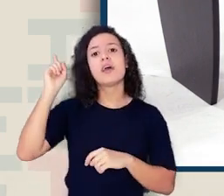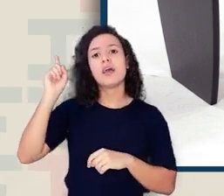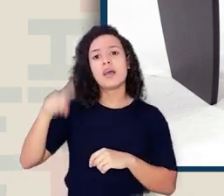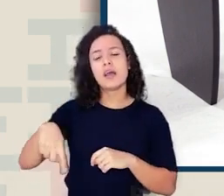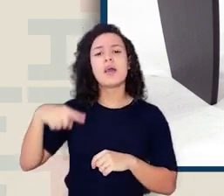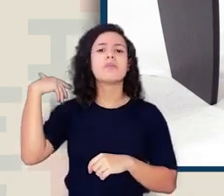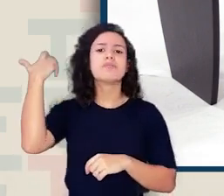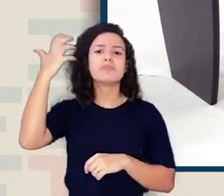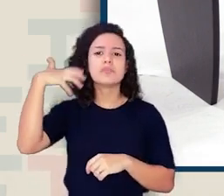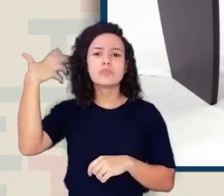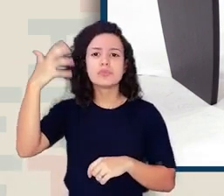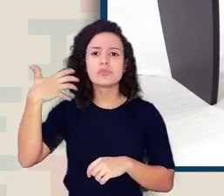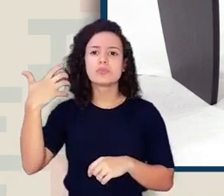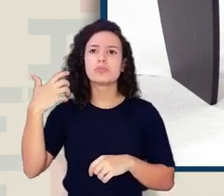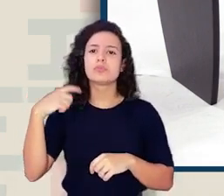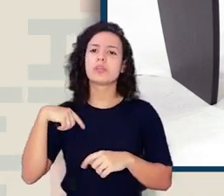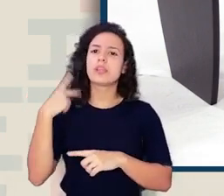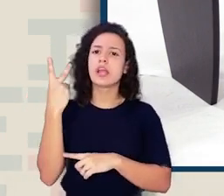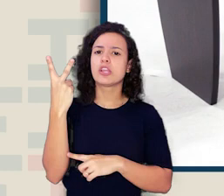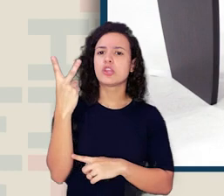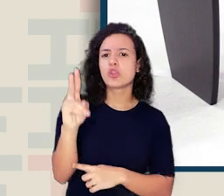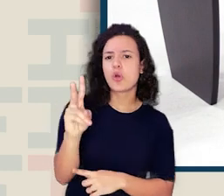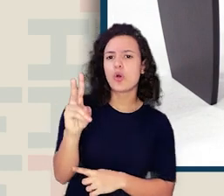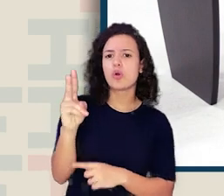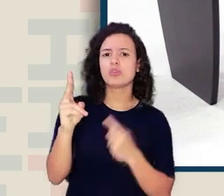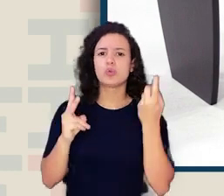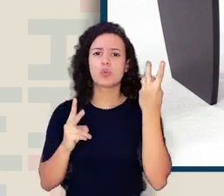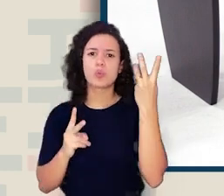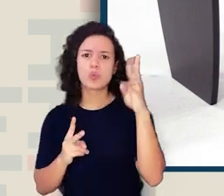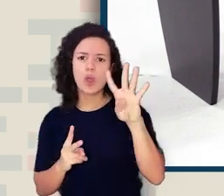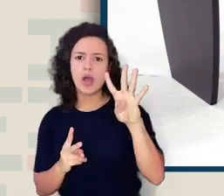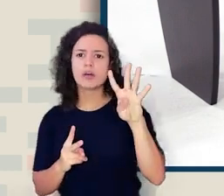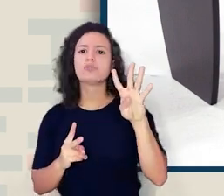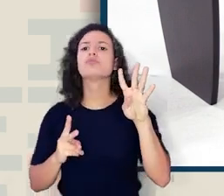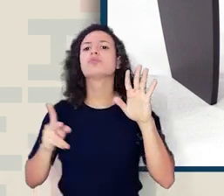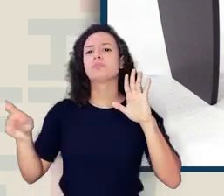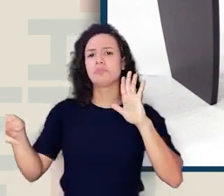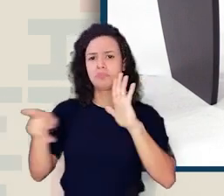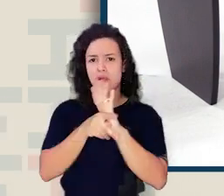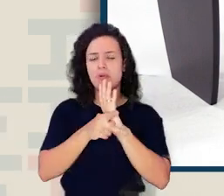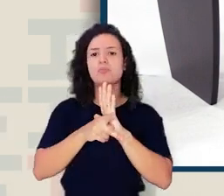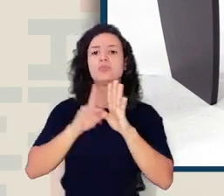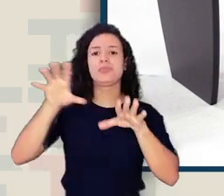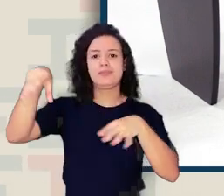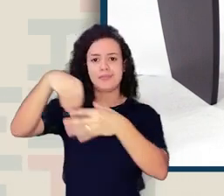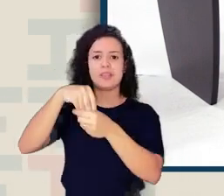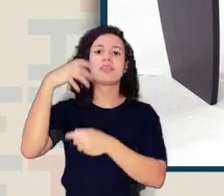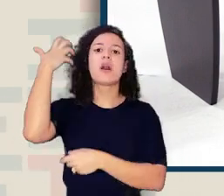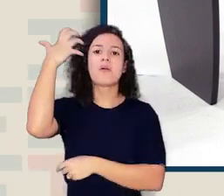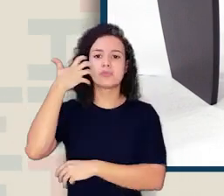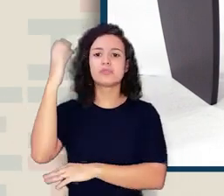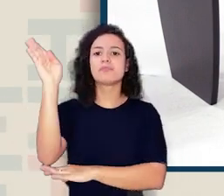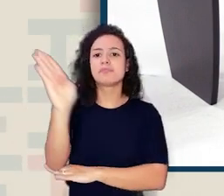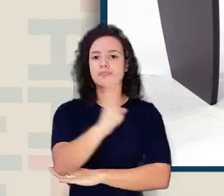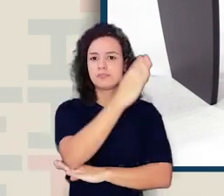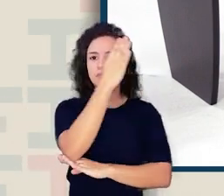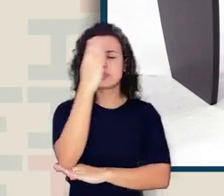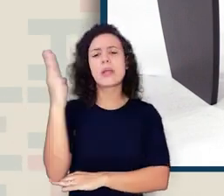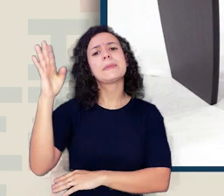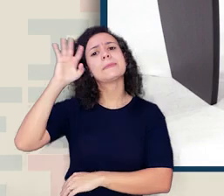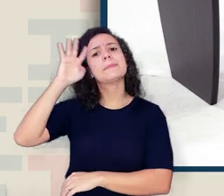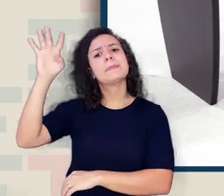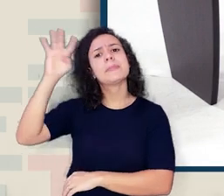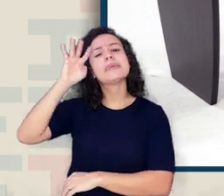pensar nessa métrica binária ou também quaternária, que contempla também o repertório do maracatu, nós